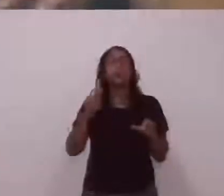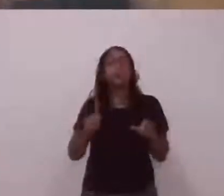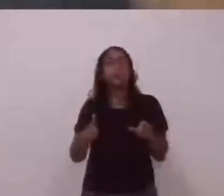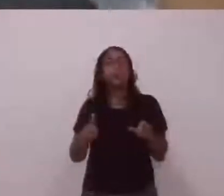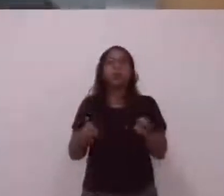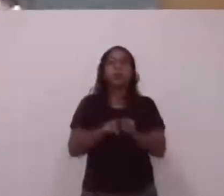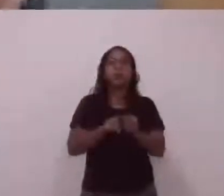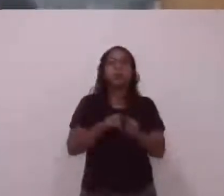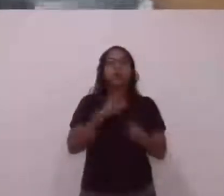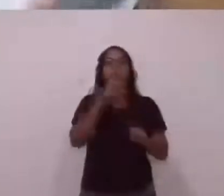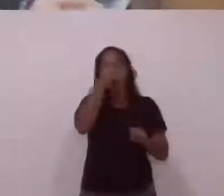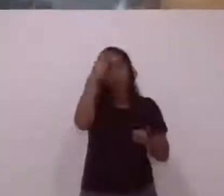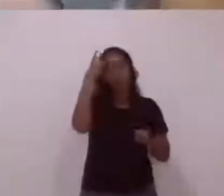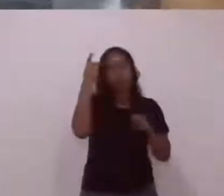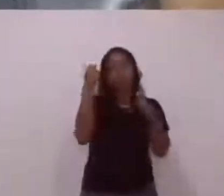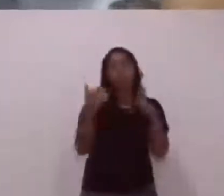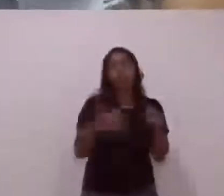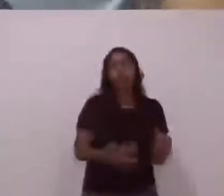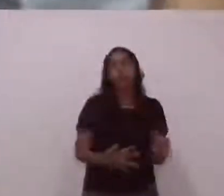o relator.